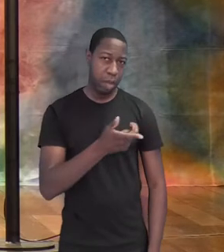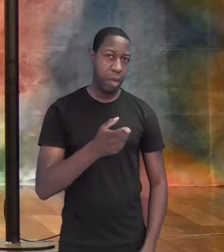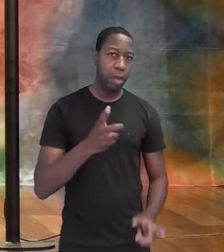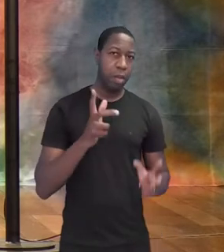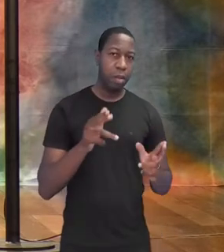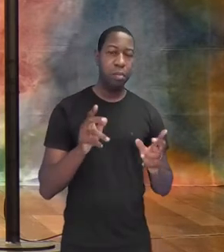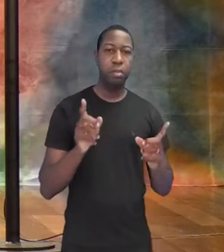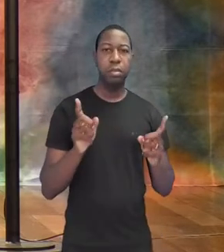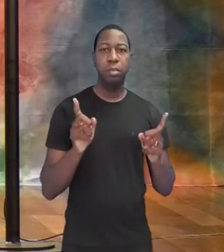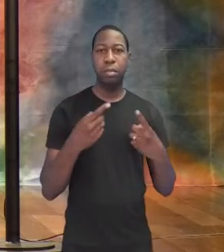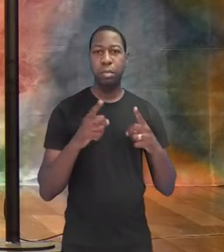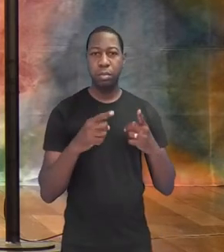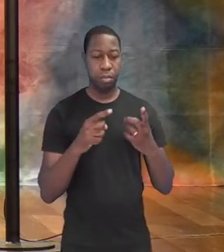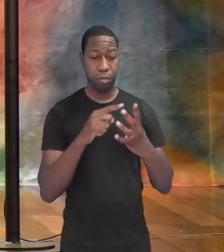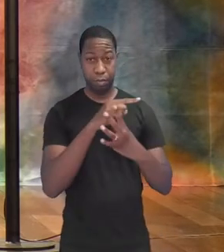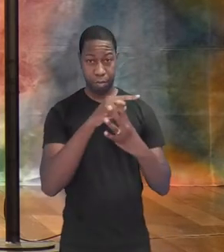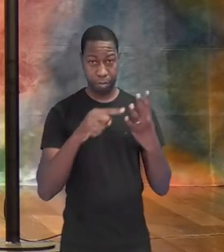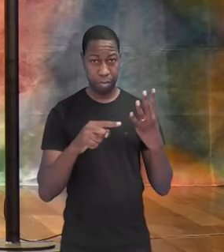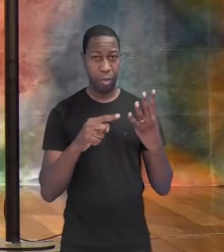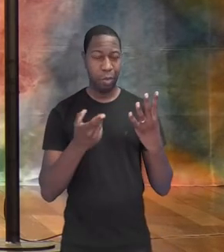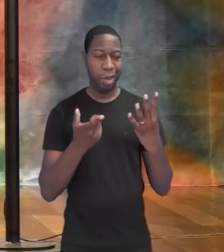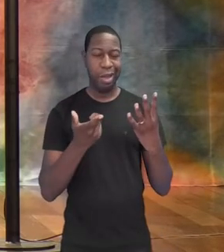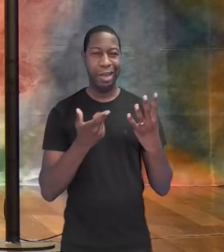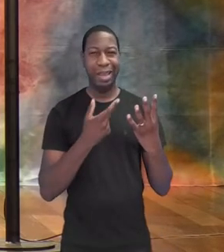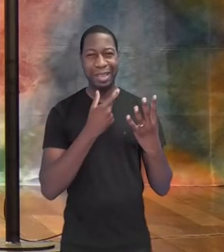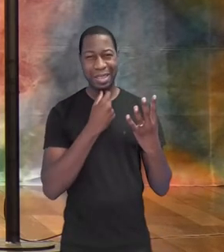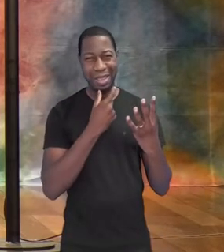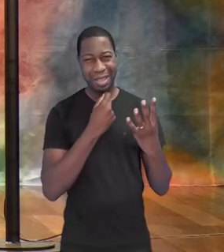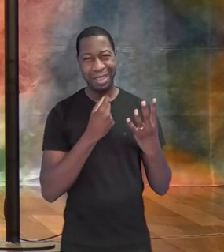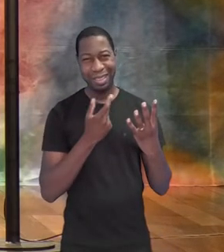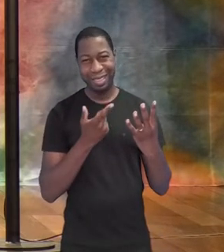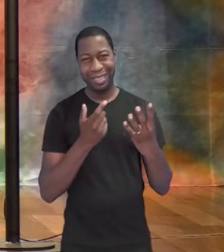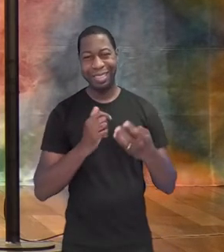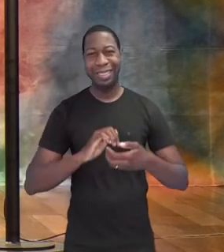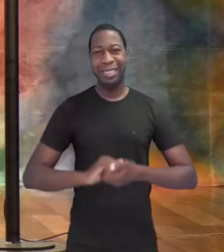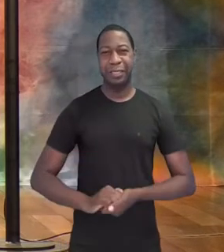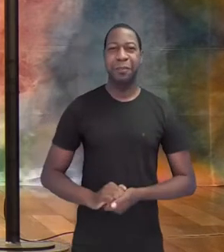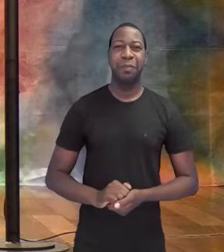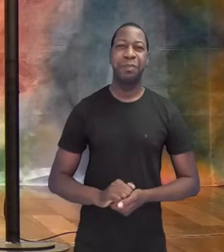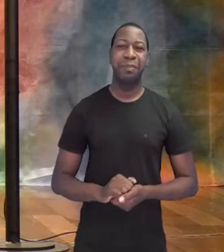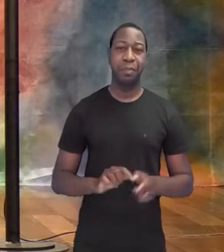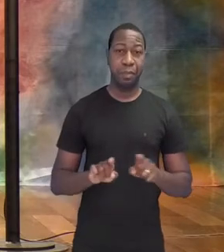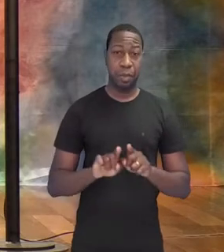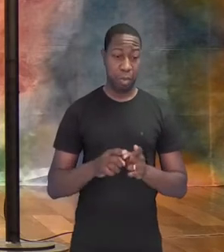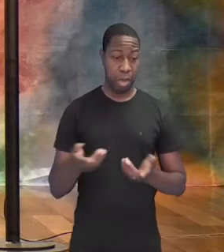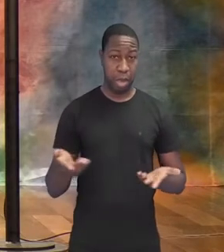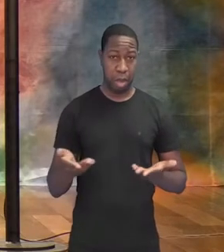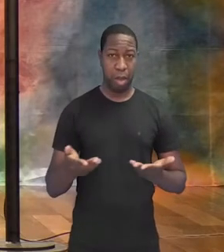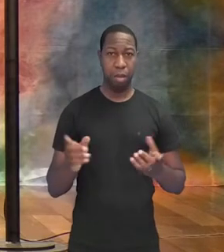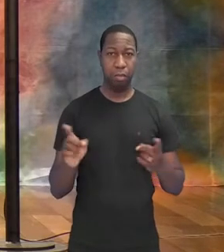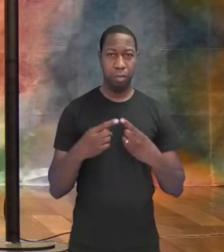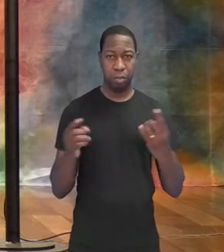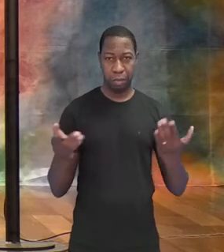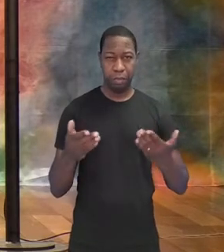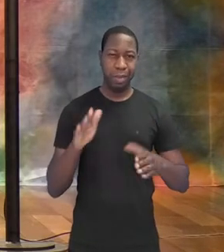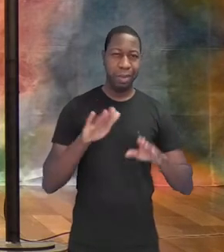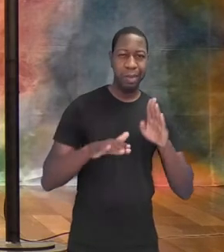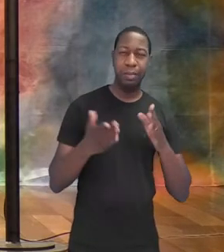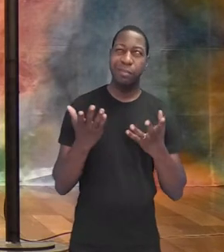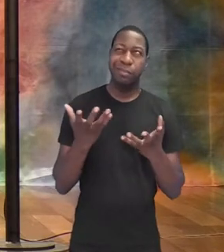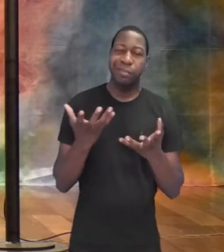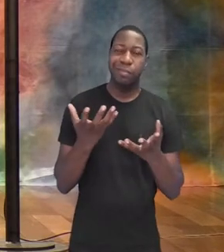dos quatro rapazes, como essa que eu vou apresentar agora, Rondó, para você. Muitas vezes